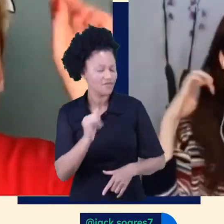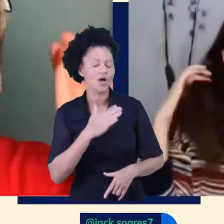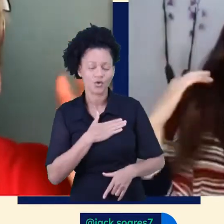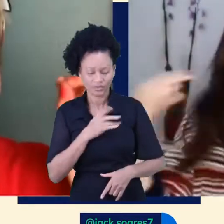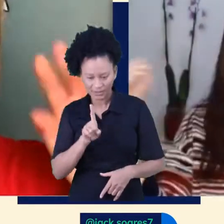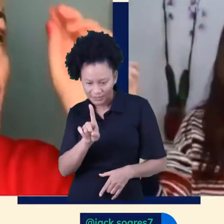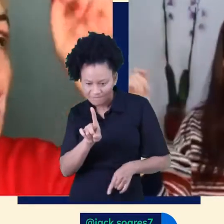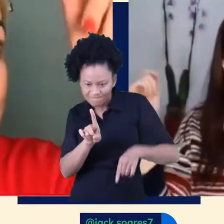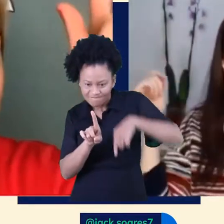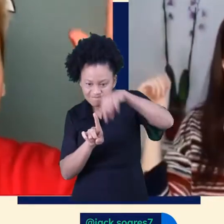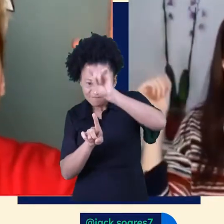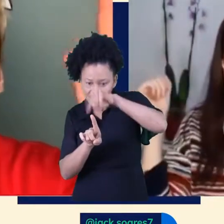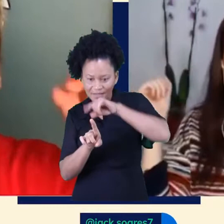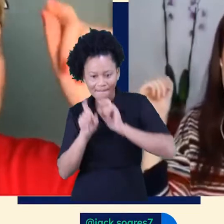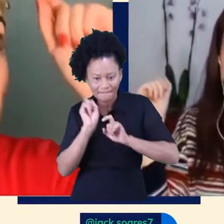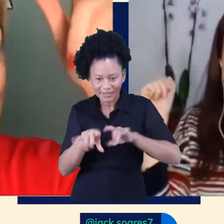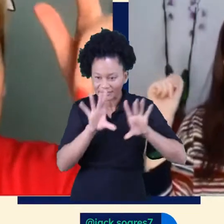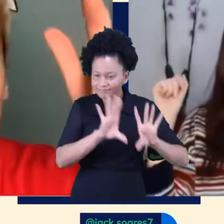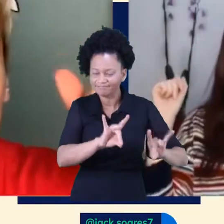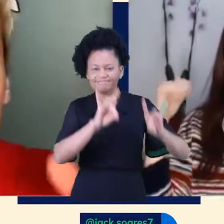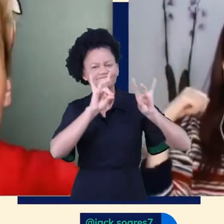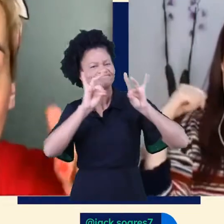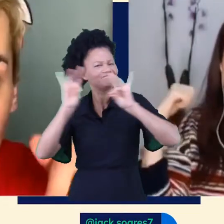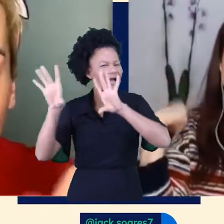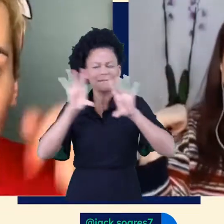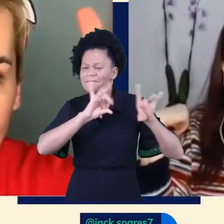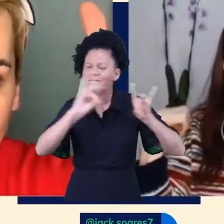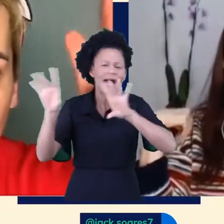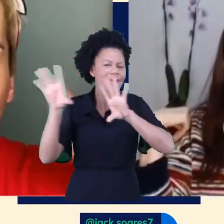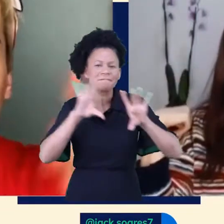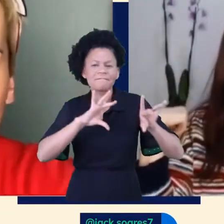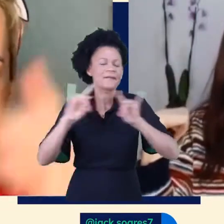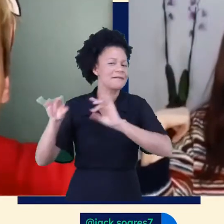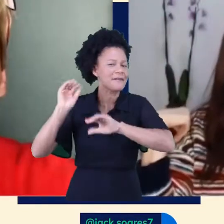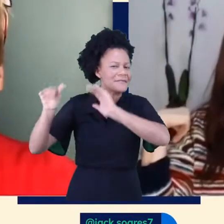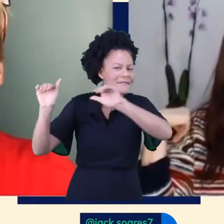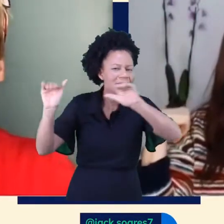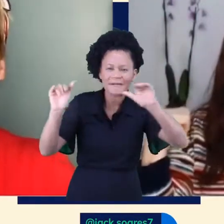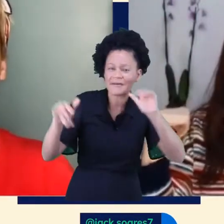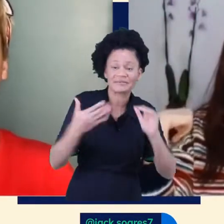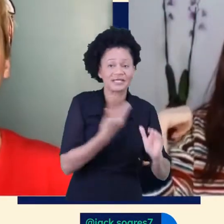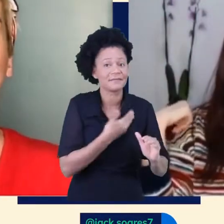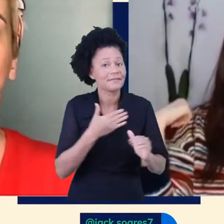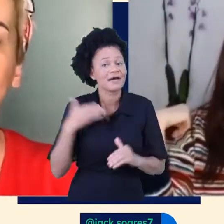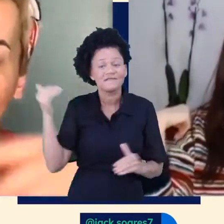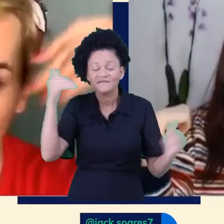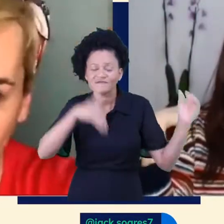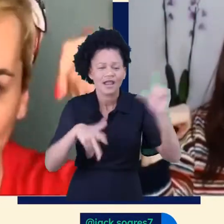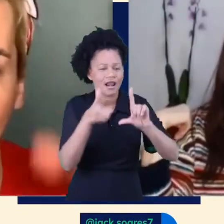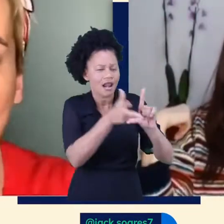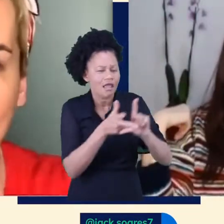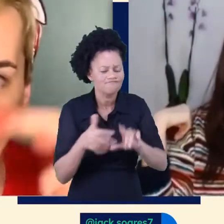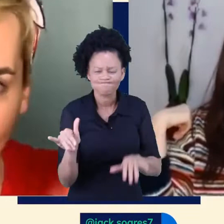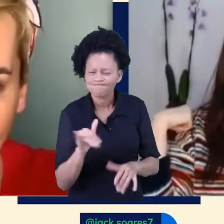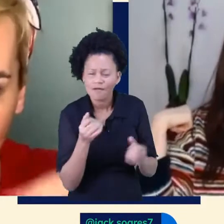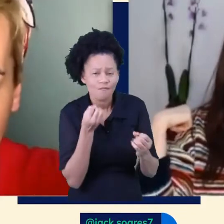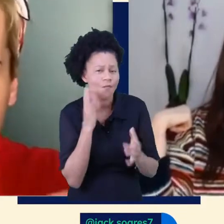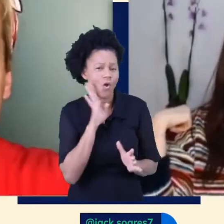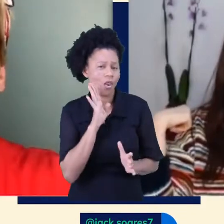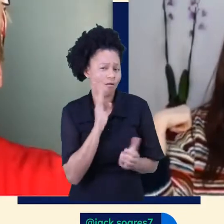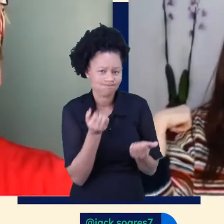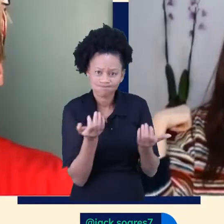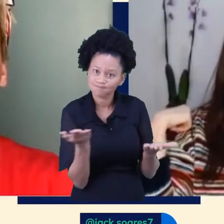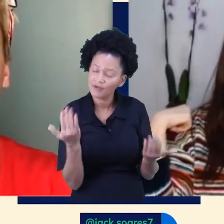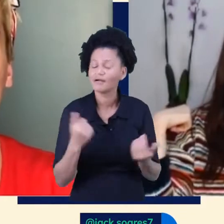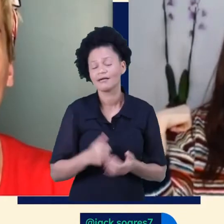manda para os amigos, olha que essa live é massa, vem ouvir com a gente, clica ali, manda e volta para cá. Isso, e vai no canal, quem